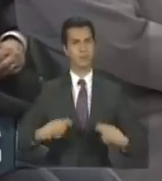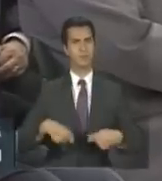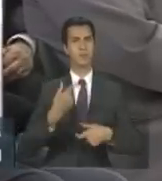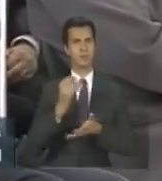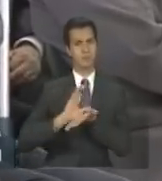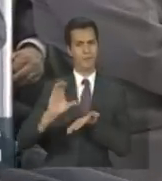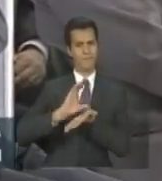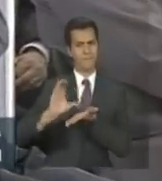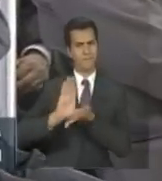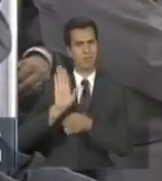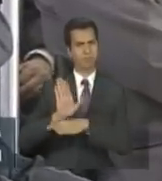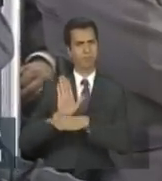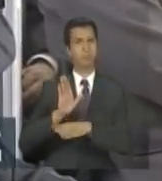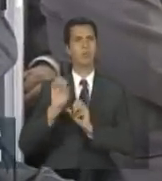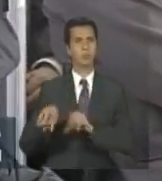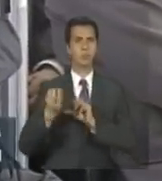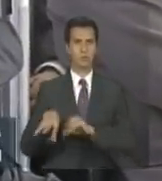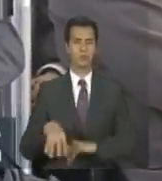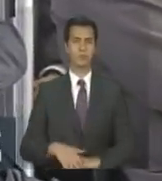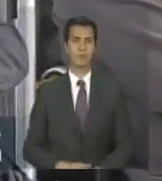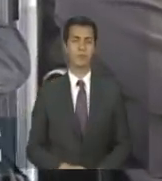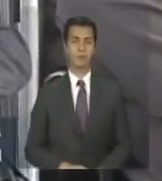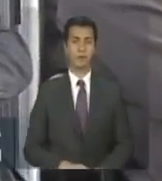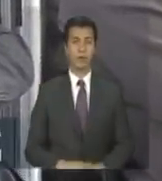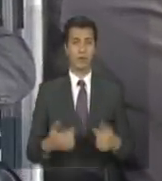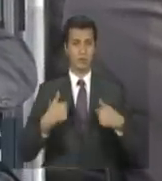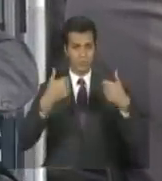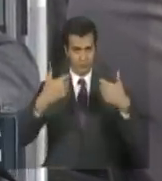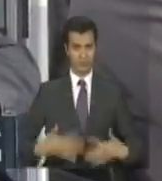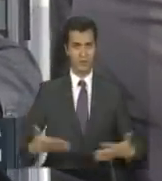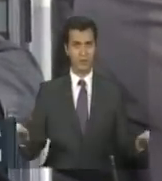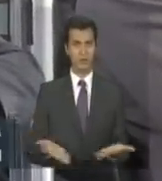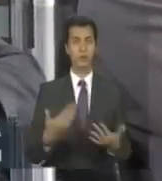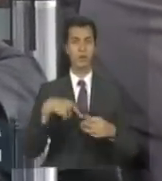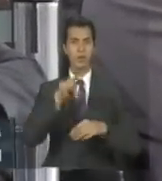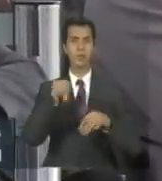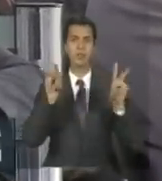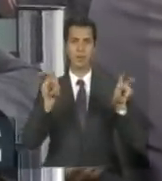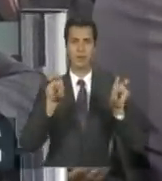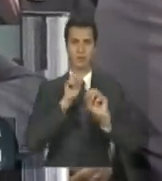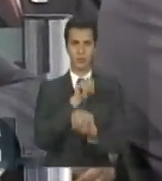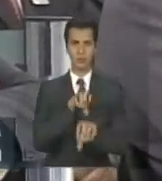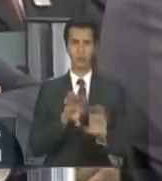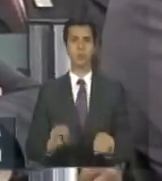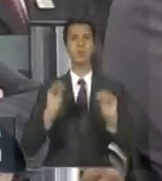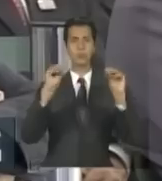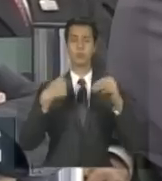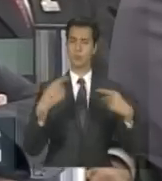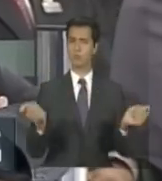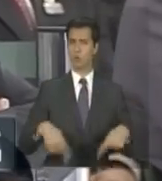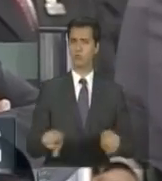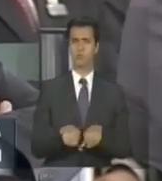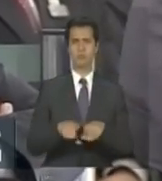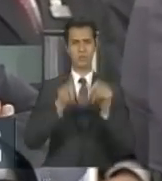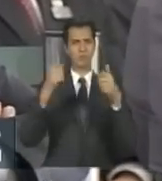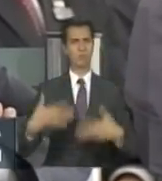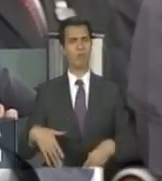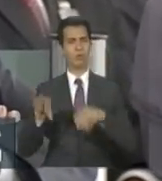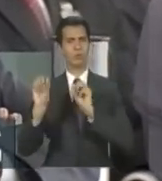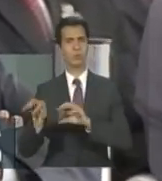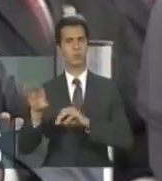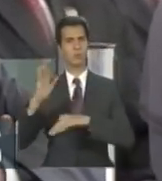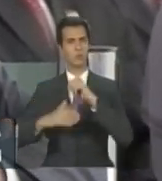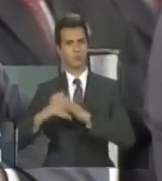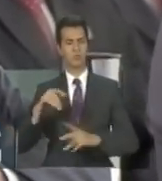educação. E o que eu disse aqui, presidenta, sobre educação superior, eu poderia falar de educação profissional, poderia falar